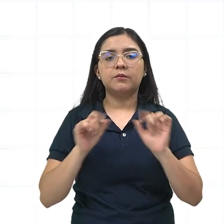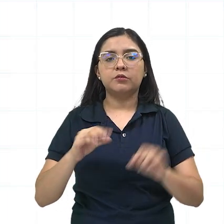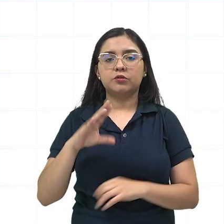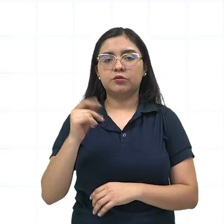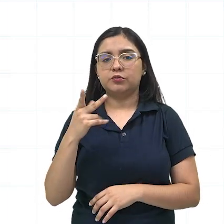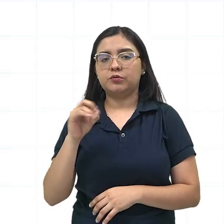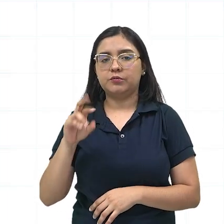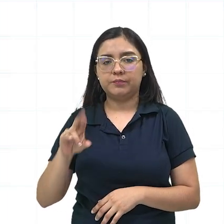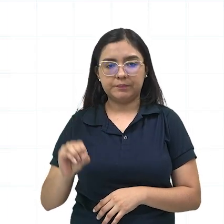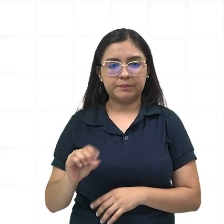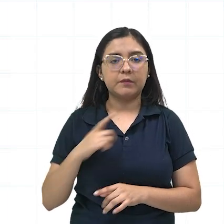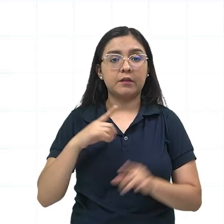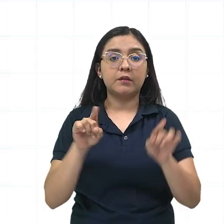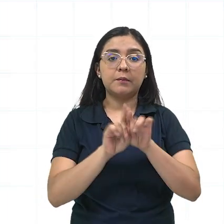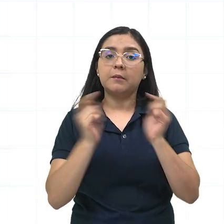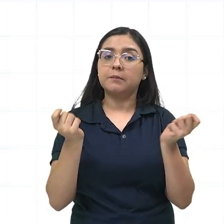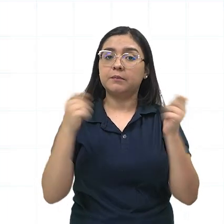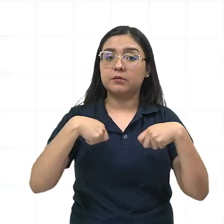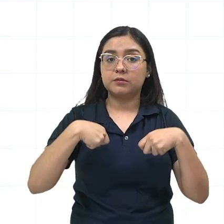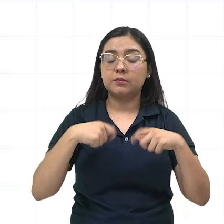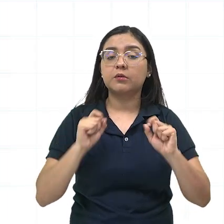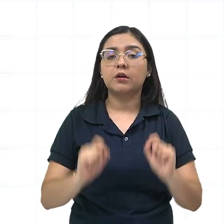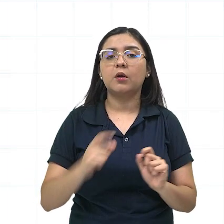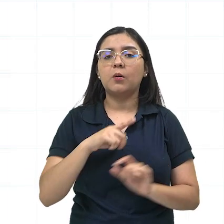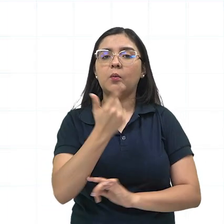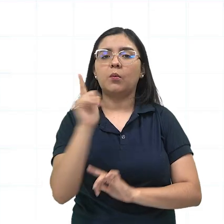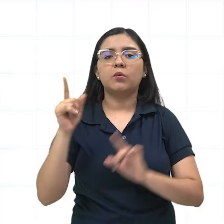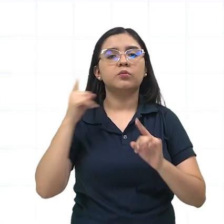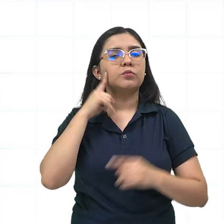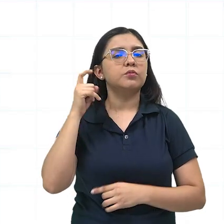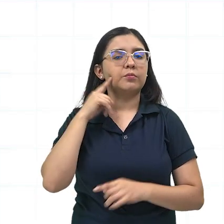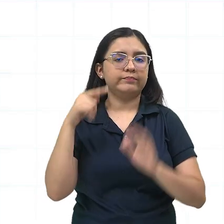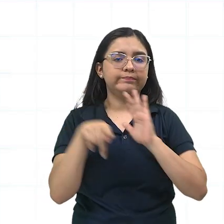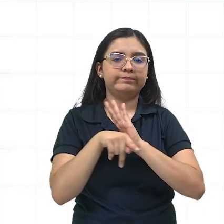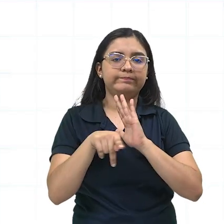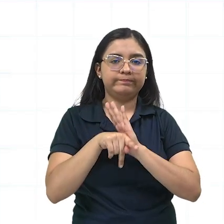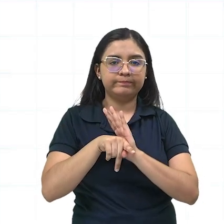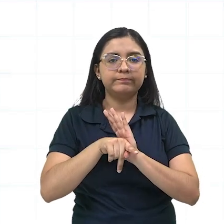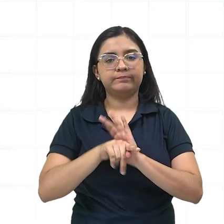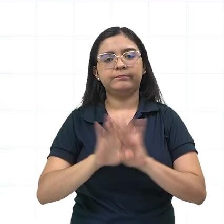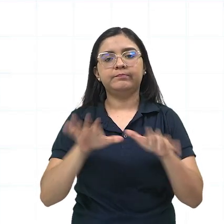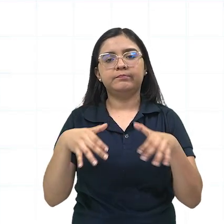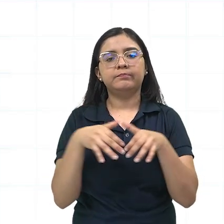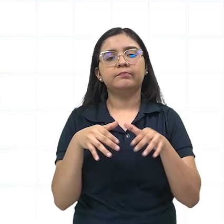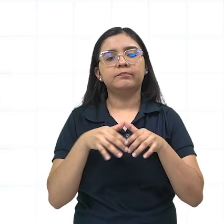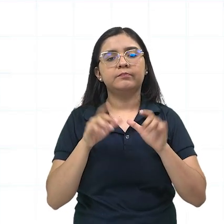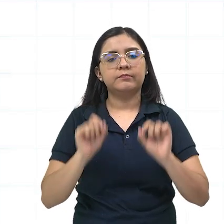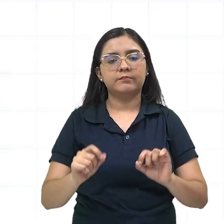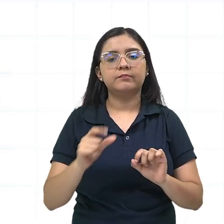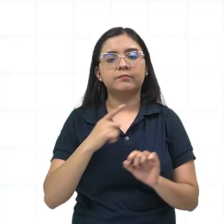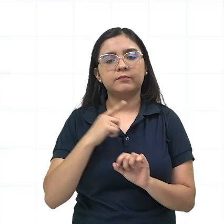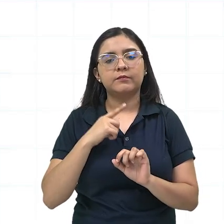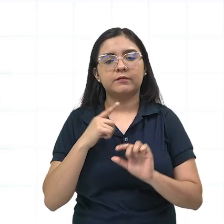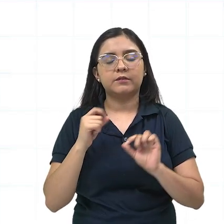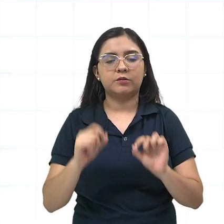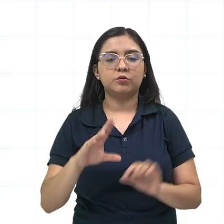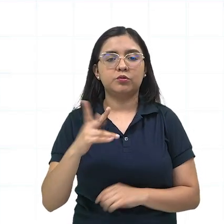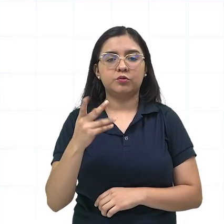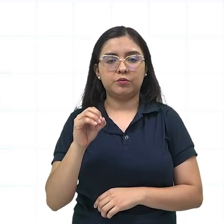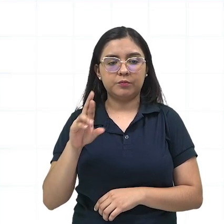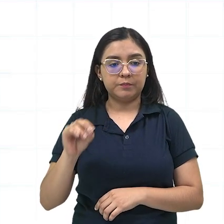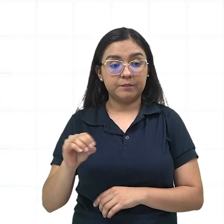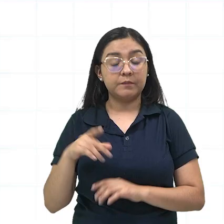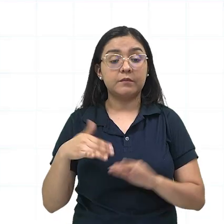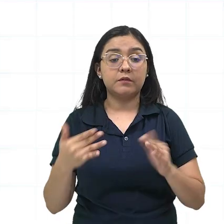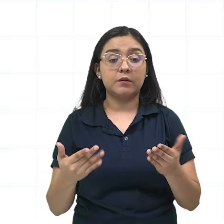choro e permitiram, né, que outros sons fizessem parte daquela performance do chorinho.